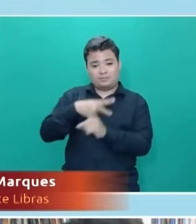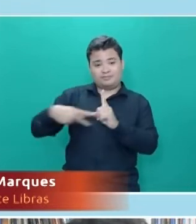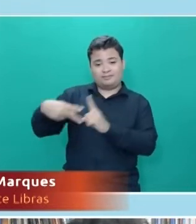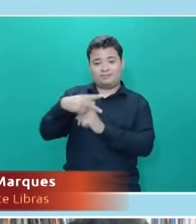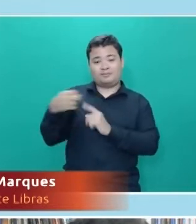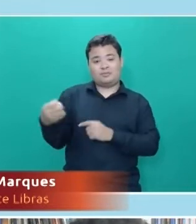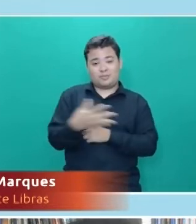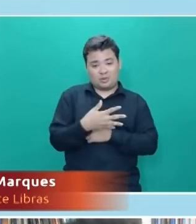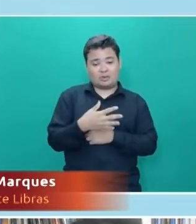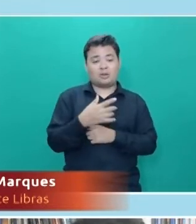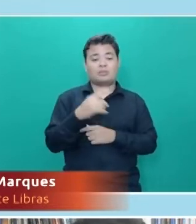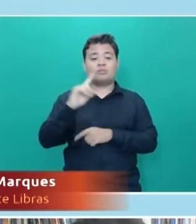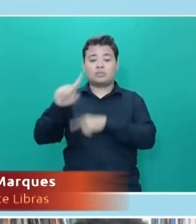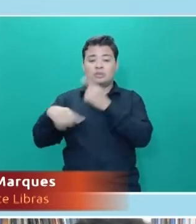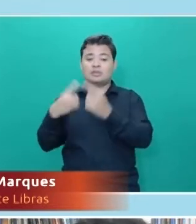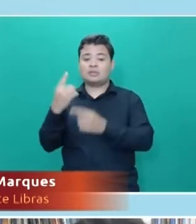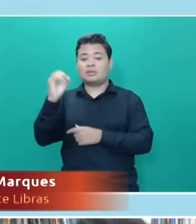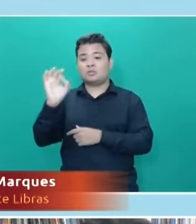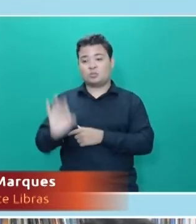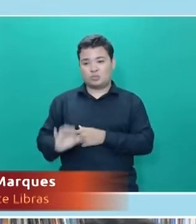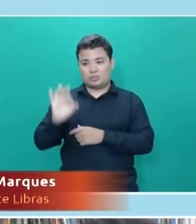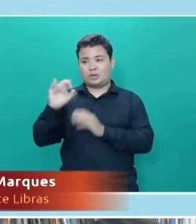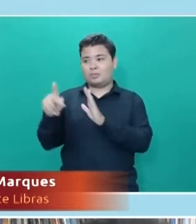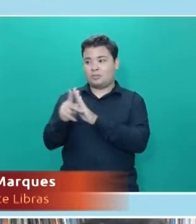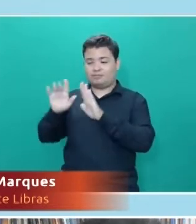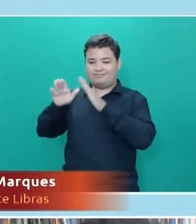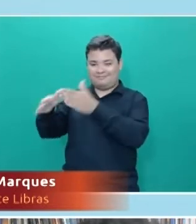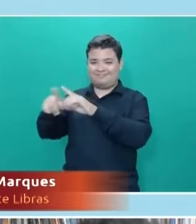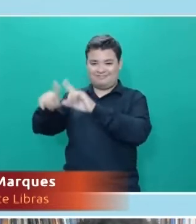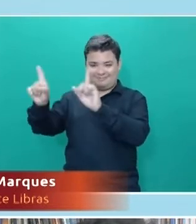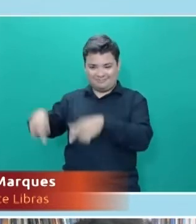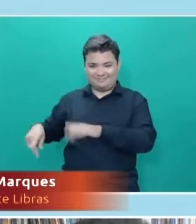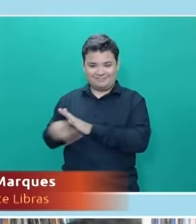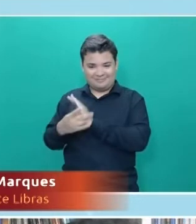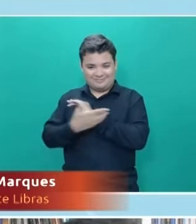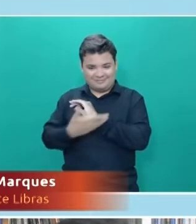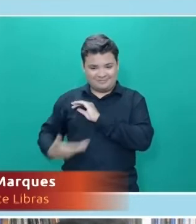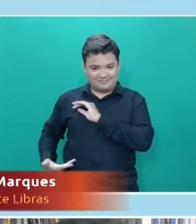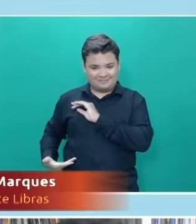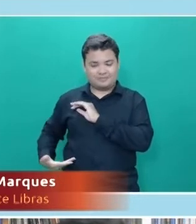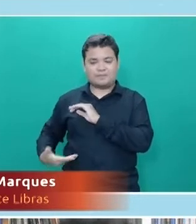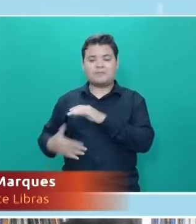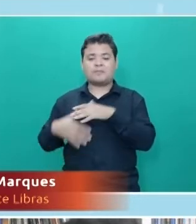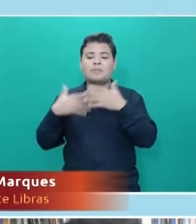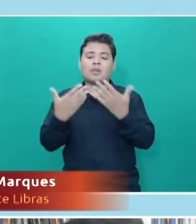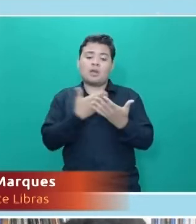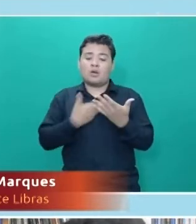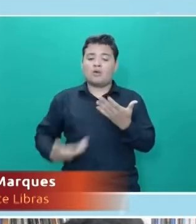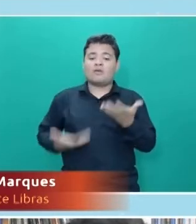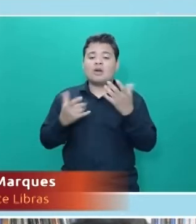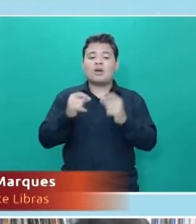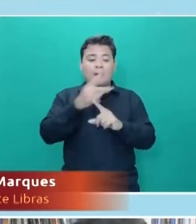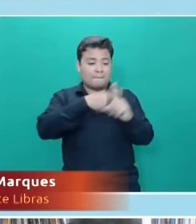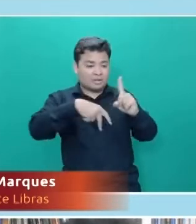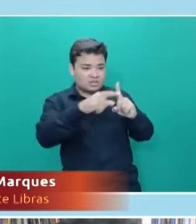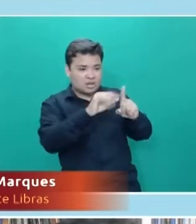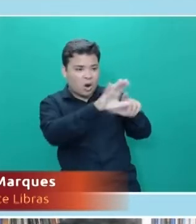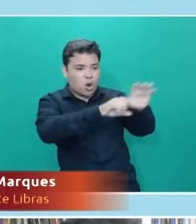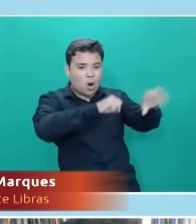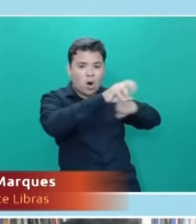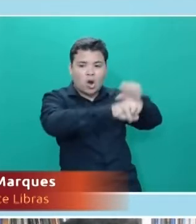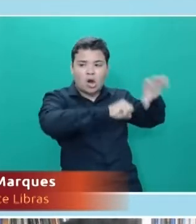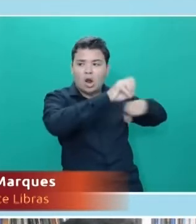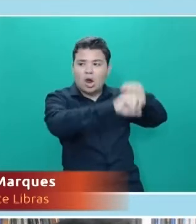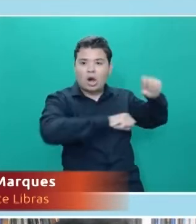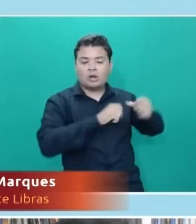no regime geral. Não, desculpa, no regime específico, no regime próprio. Então, o governo quer tirar da Previdência. É por isso